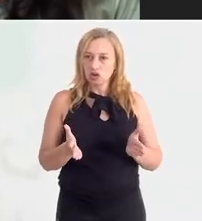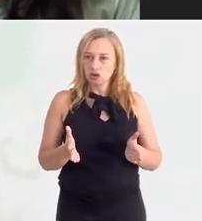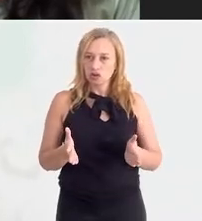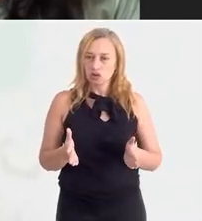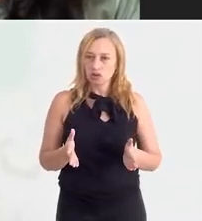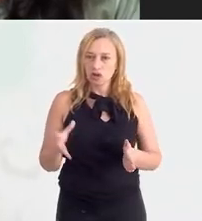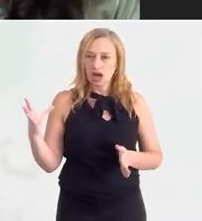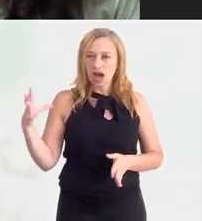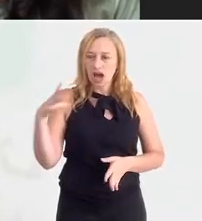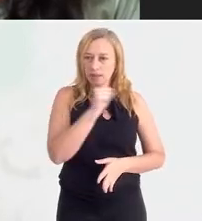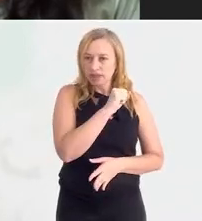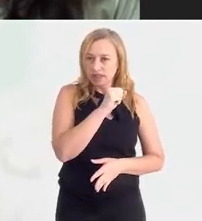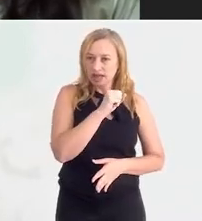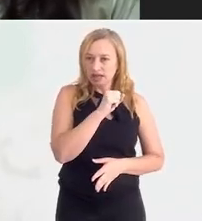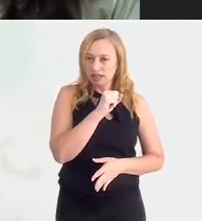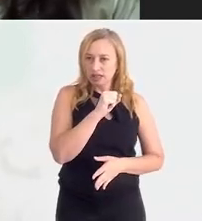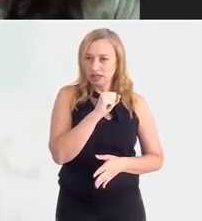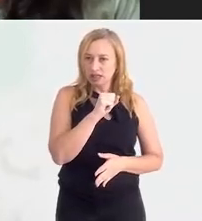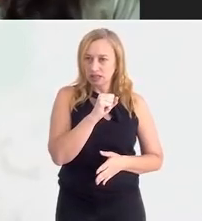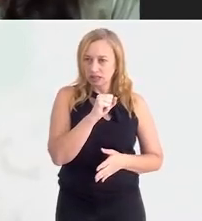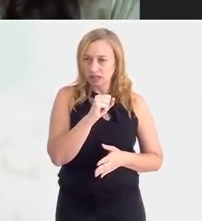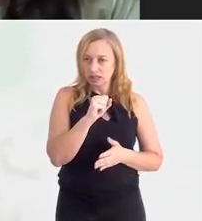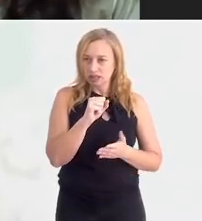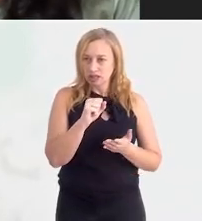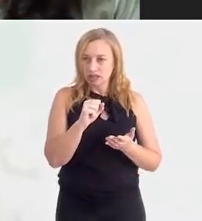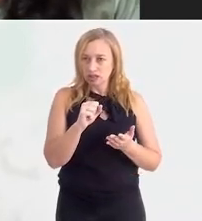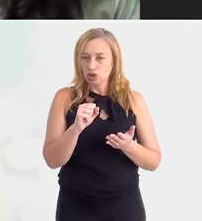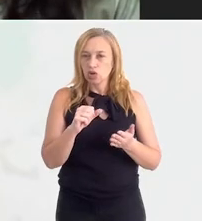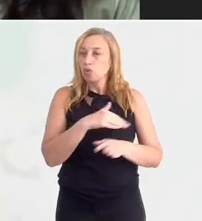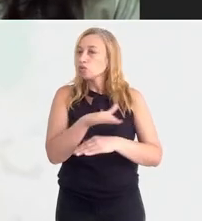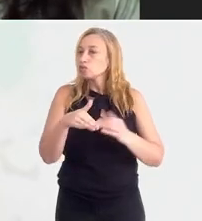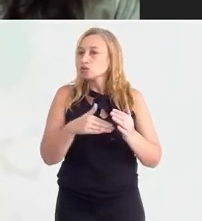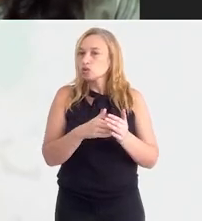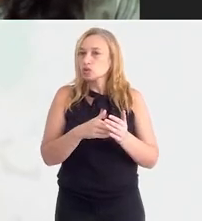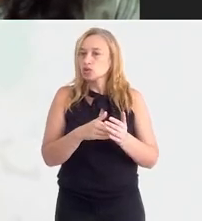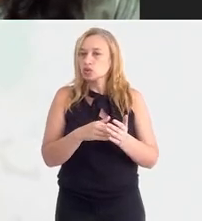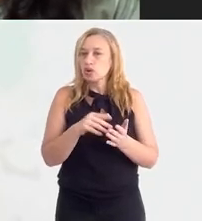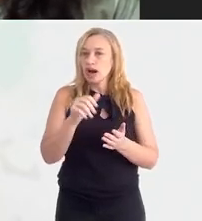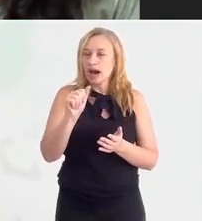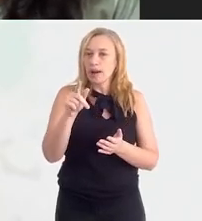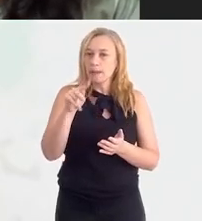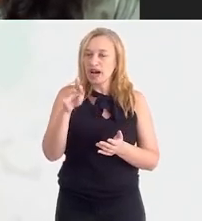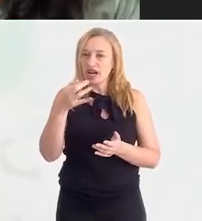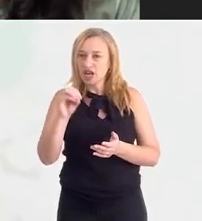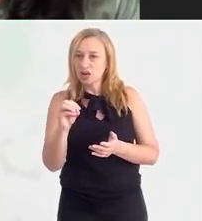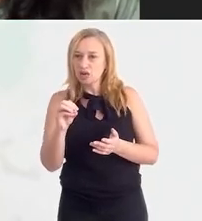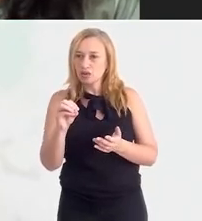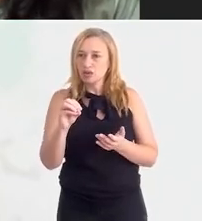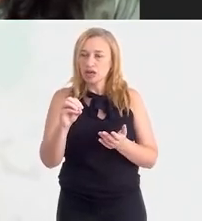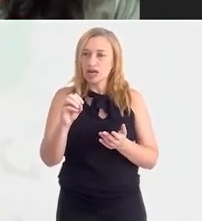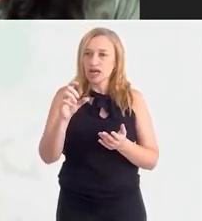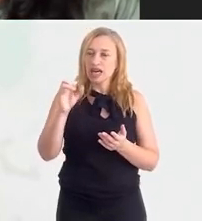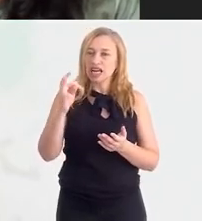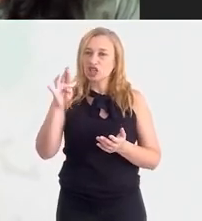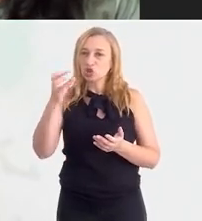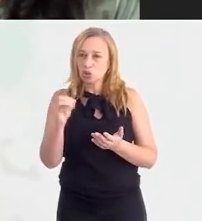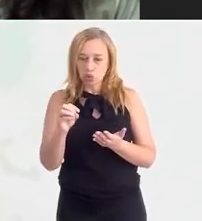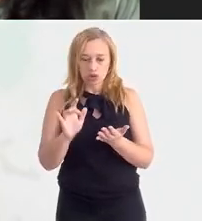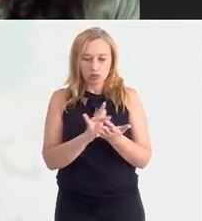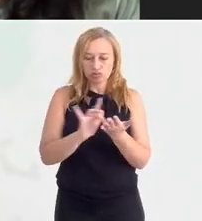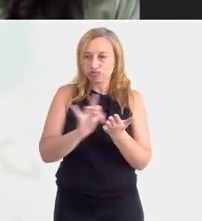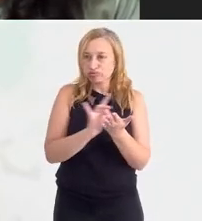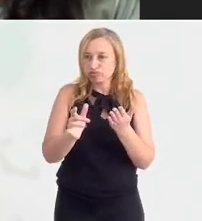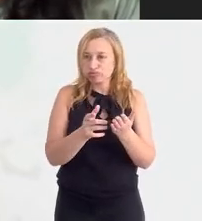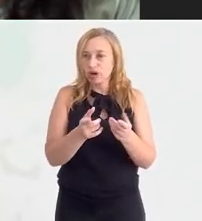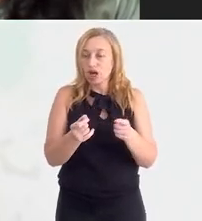habilidade mental e manual de um todo tipo de aparelho eletrônico que eu, aos 57 anos,